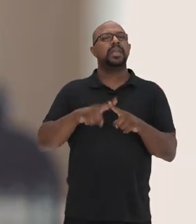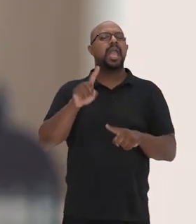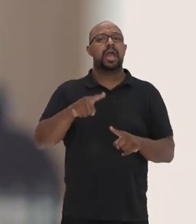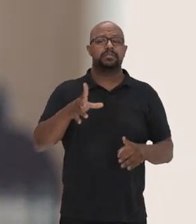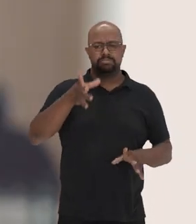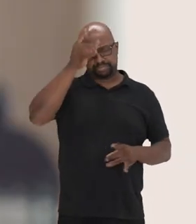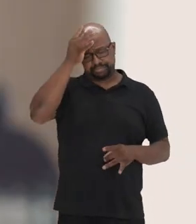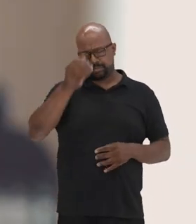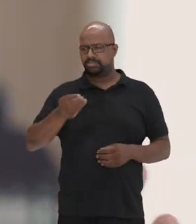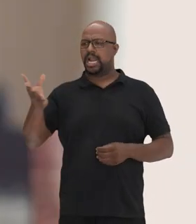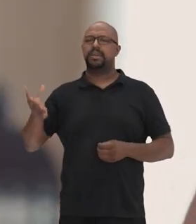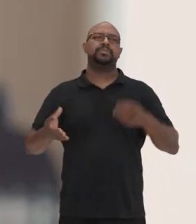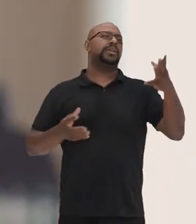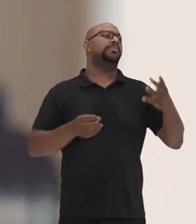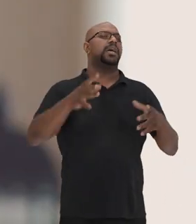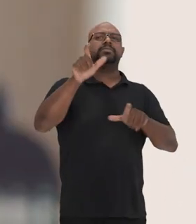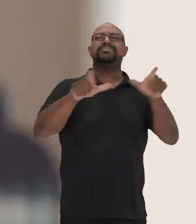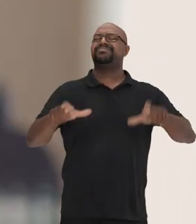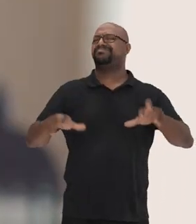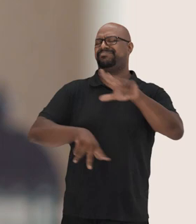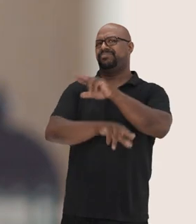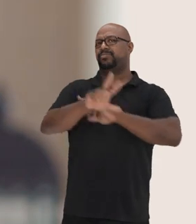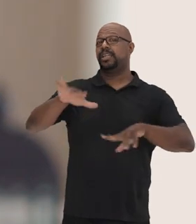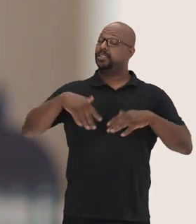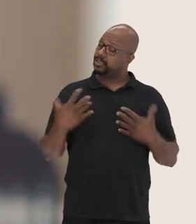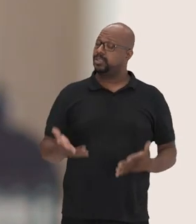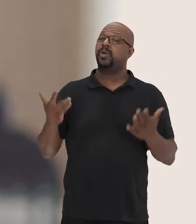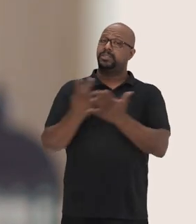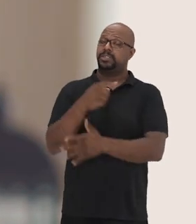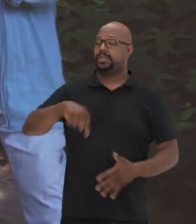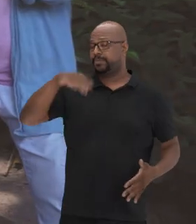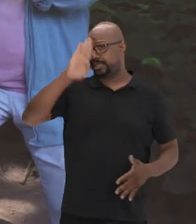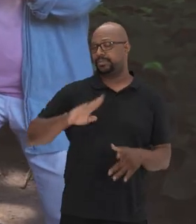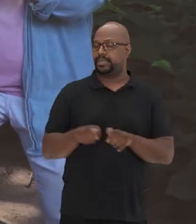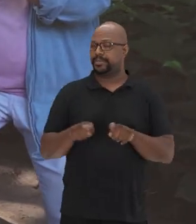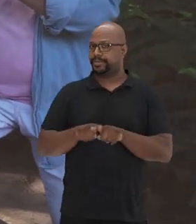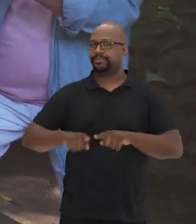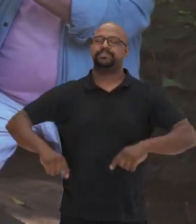distribuídos a figurante dos mais variados ofícios e isso aconteceu no Brasil também